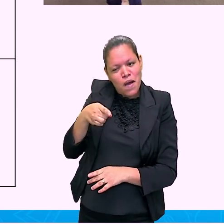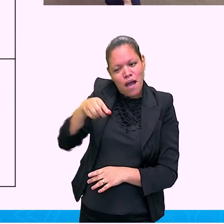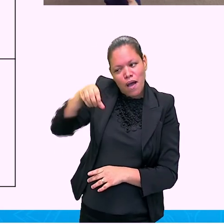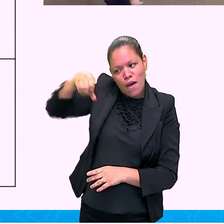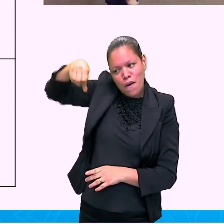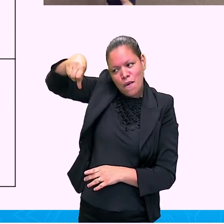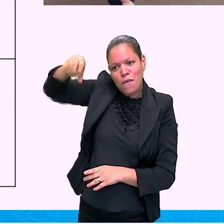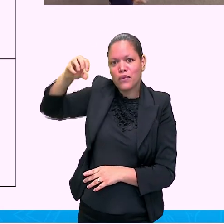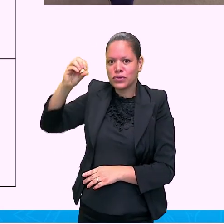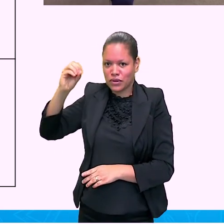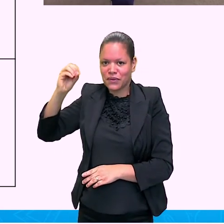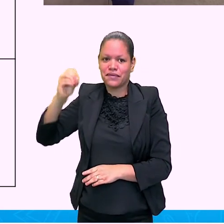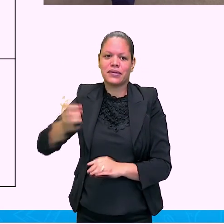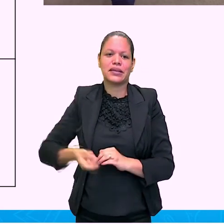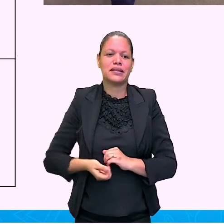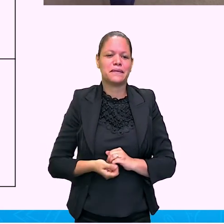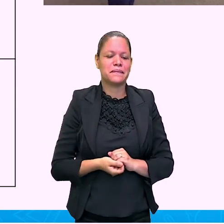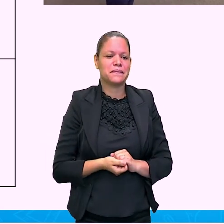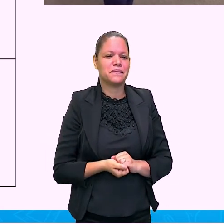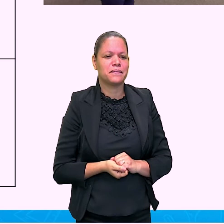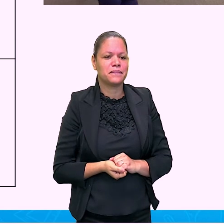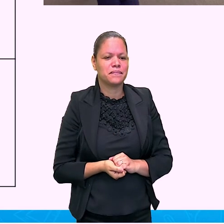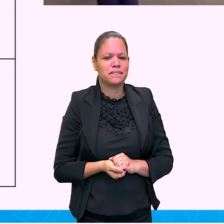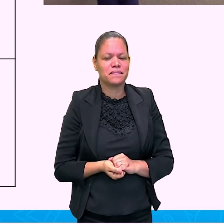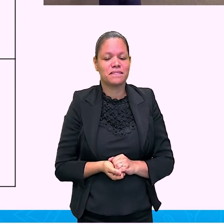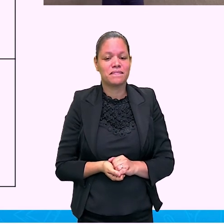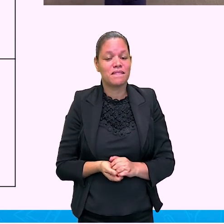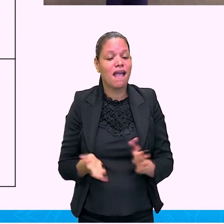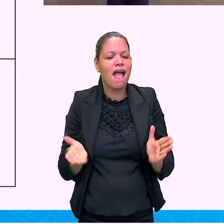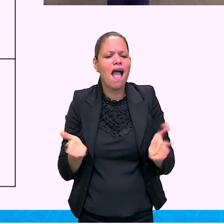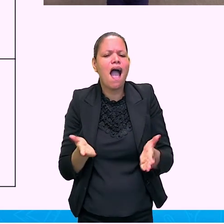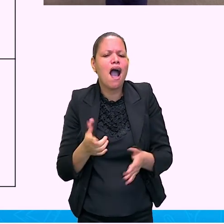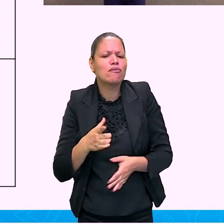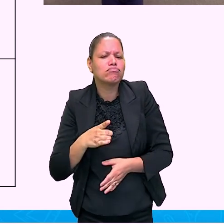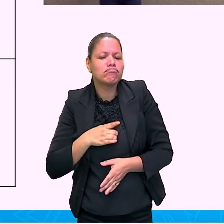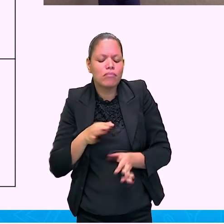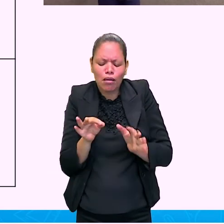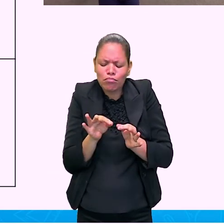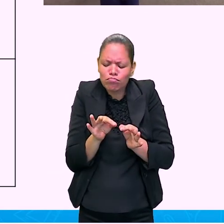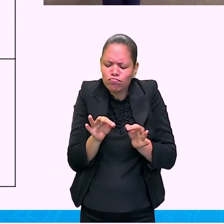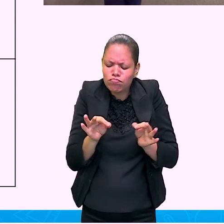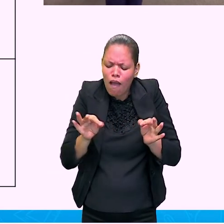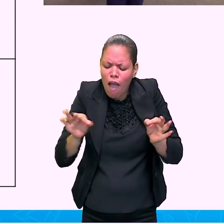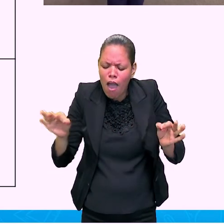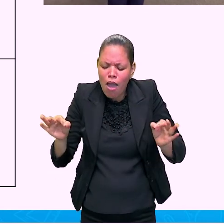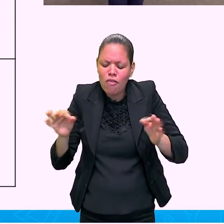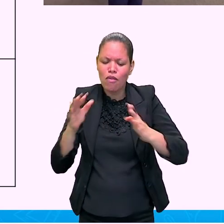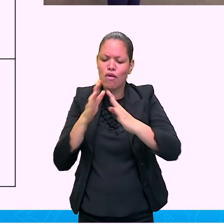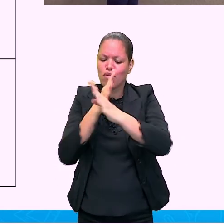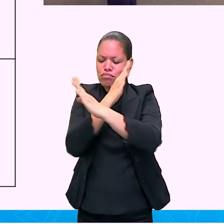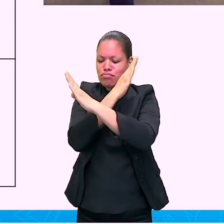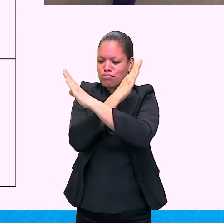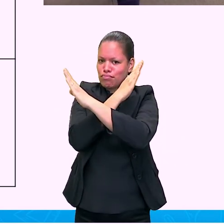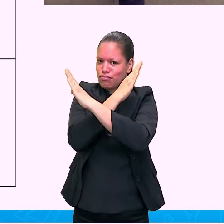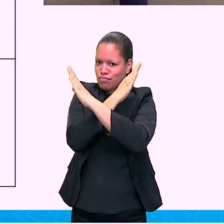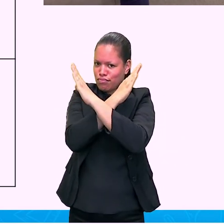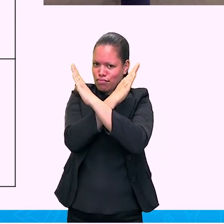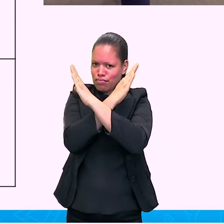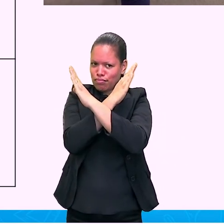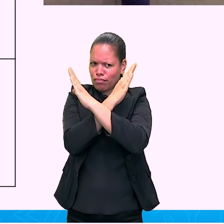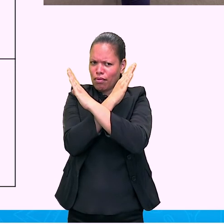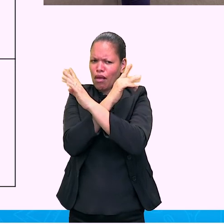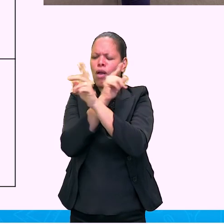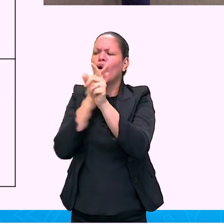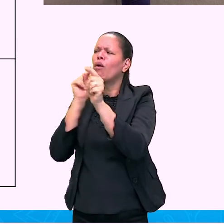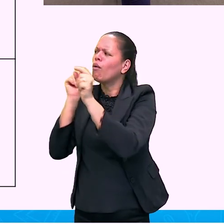Seguindo, nós temos agora essas retas que formam aí num formato da letra X. Elas são o quê? Tem um ponto em comum,